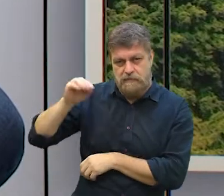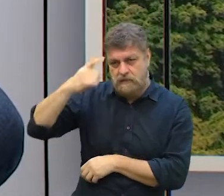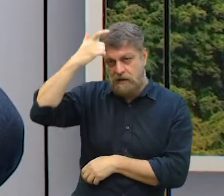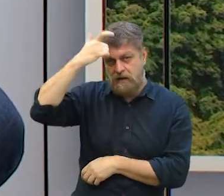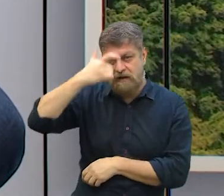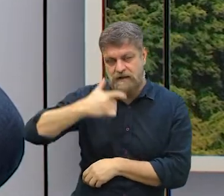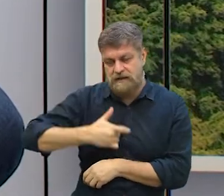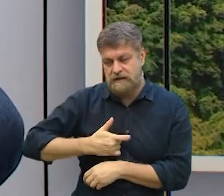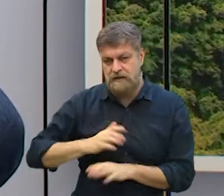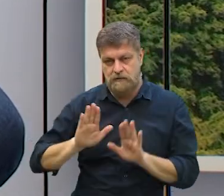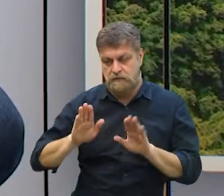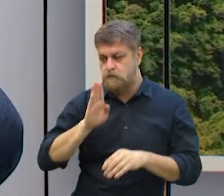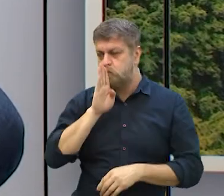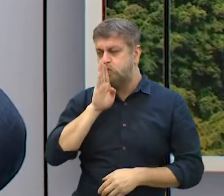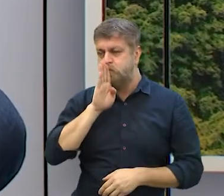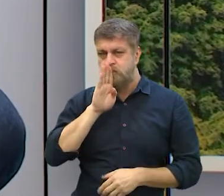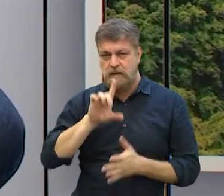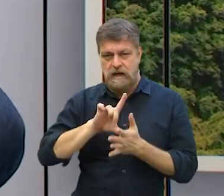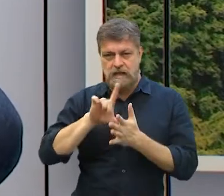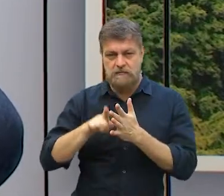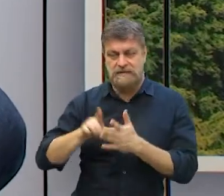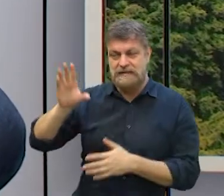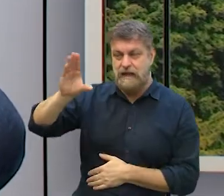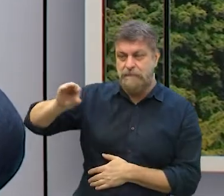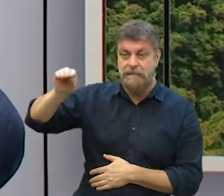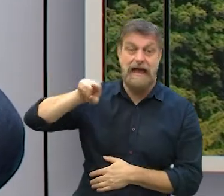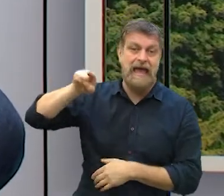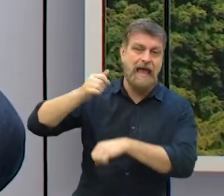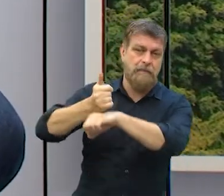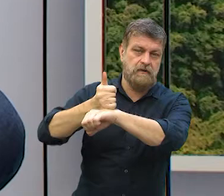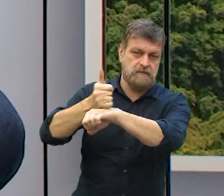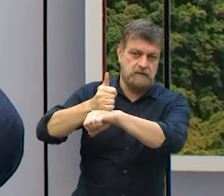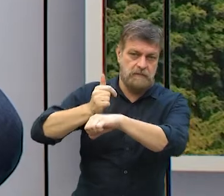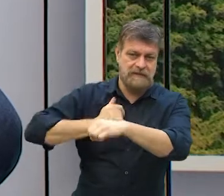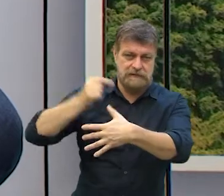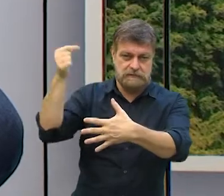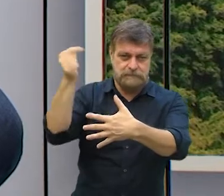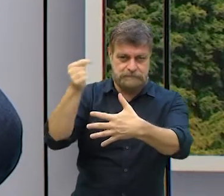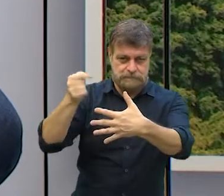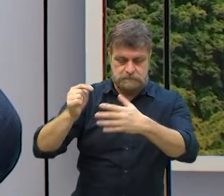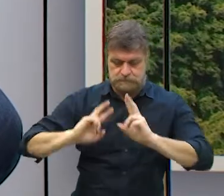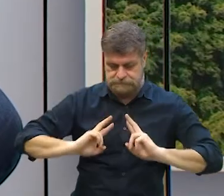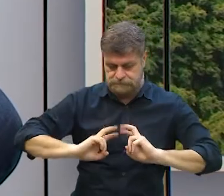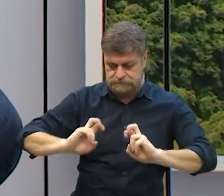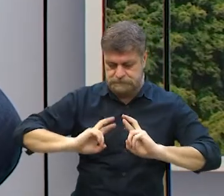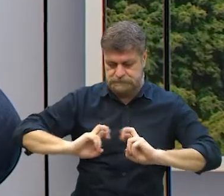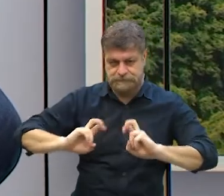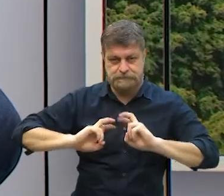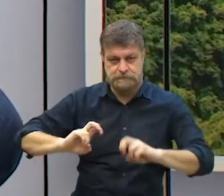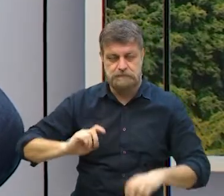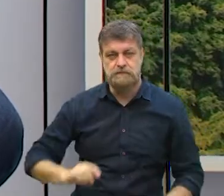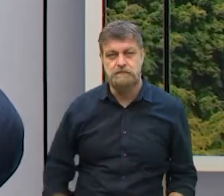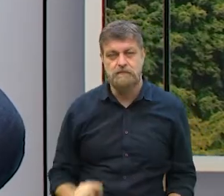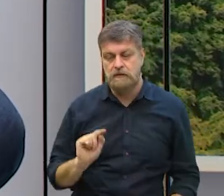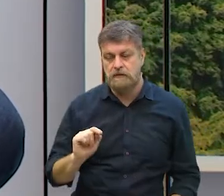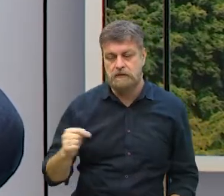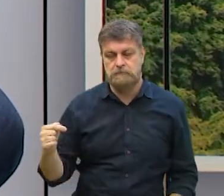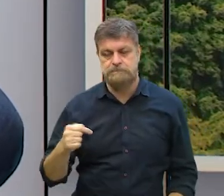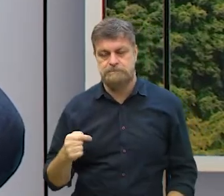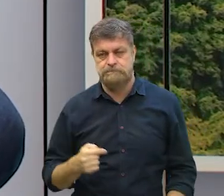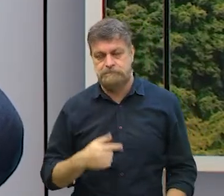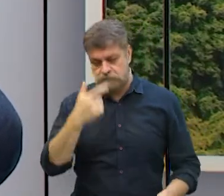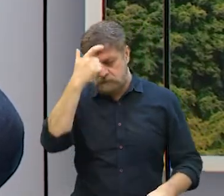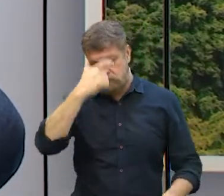Alexandre vai falar um pouquinho mais, eu não vou me permitir não tirar a fala dele, mas tem vários sintomas, né,